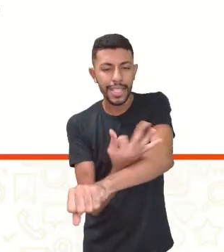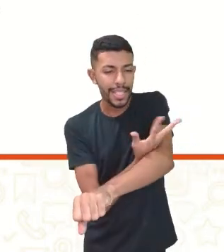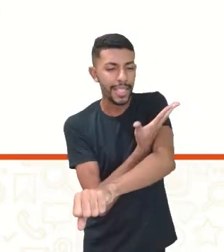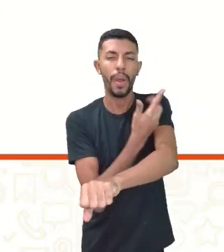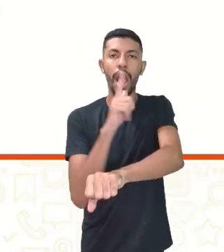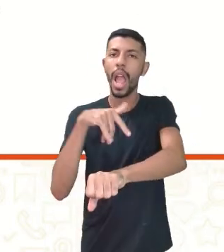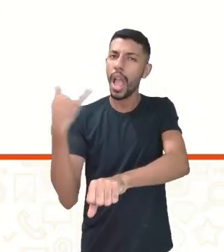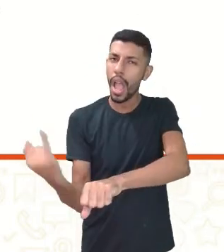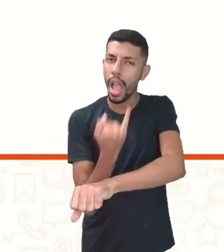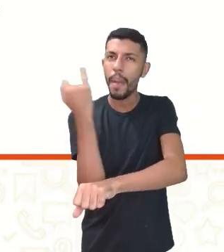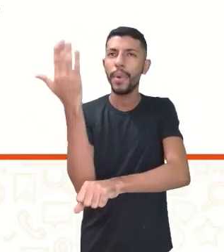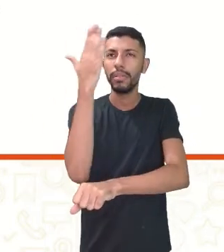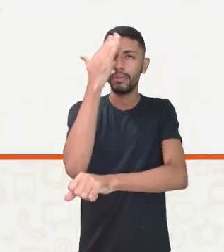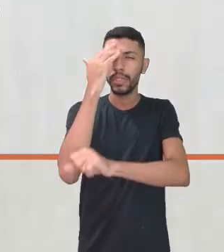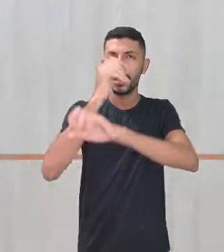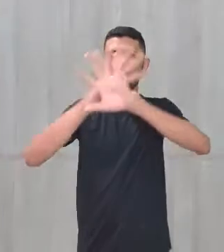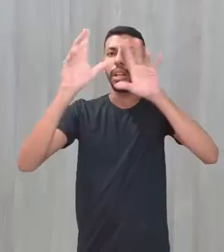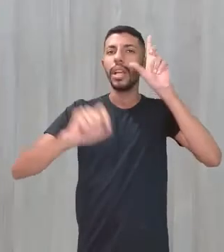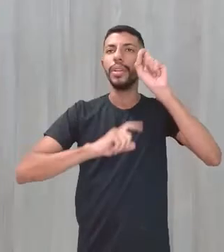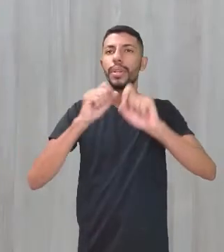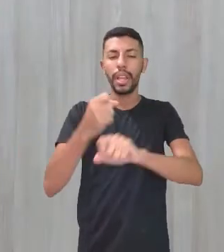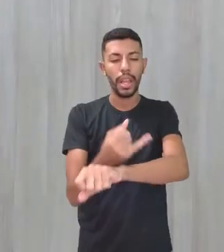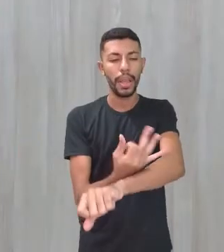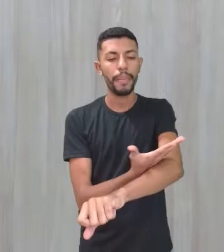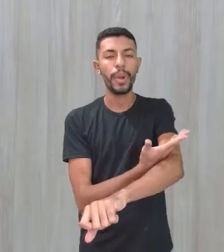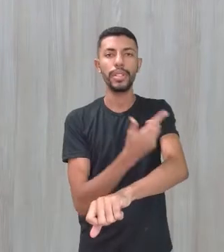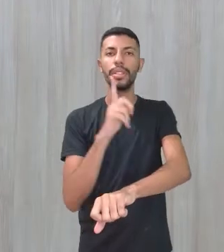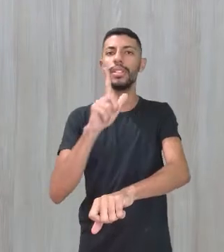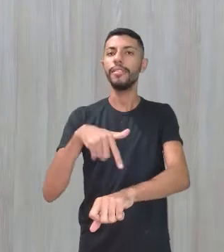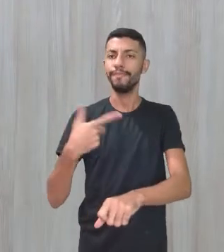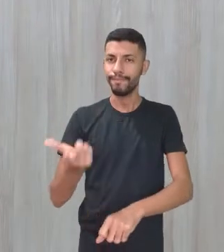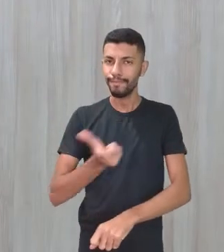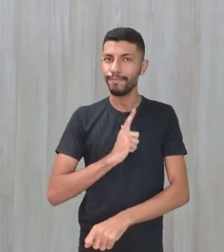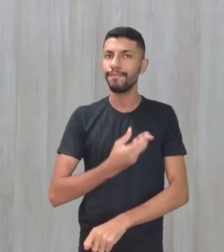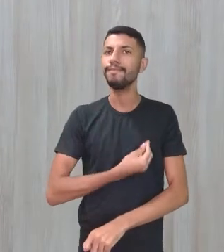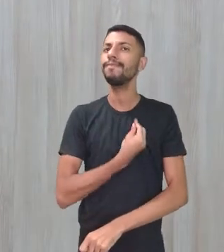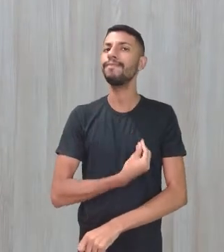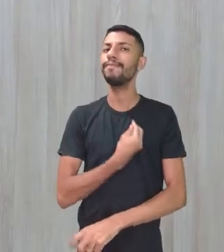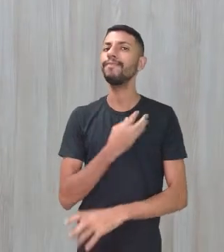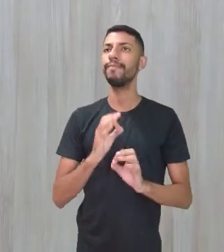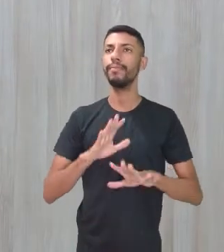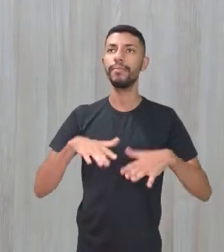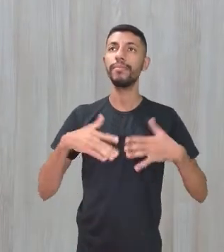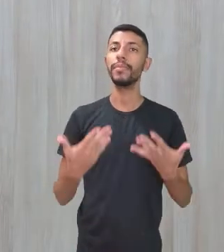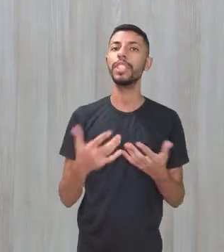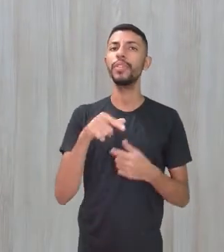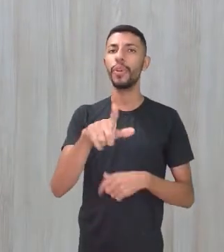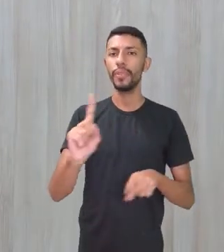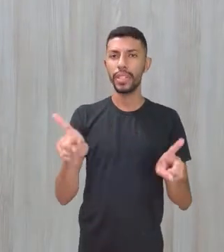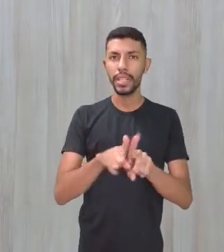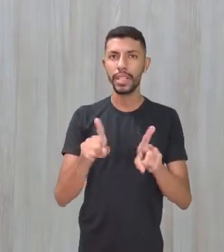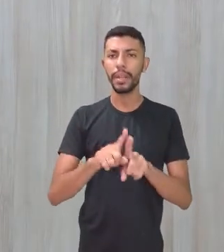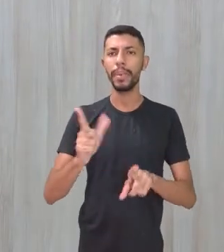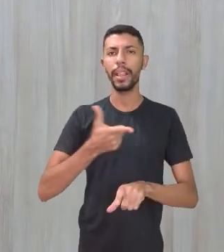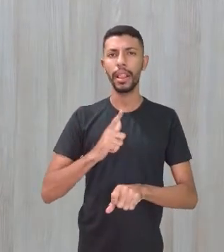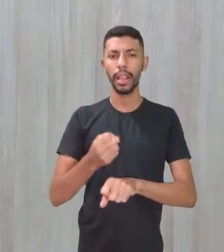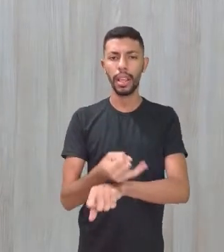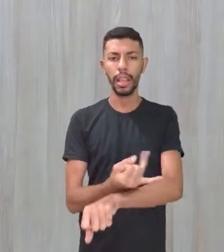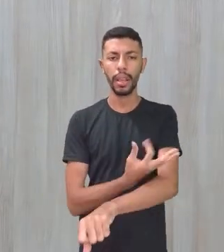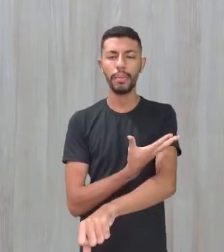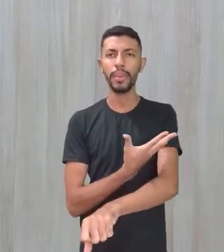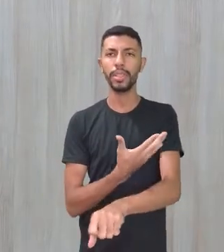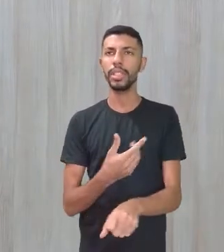importante entender que as emoções, elas existem. E você também tem emoções.